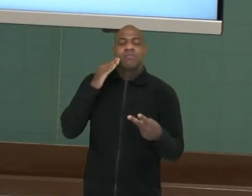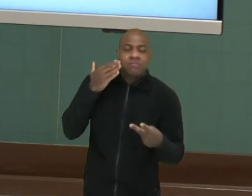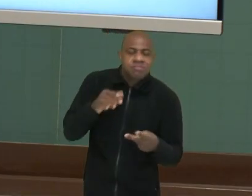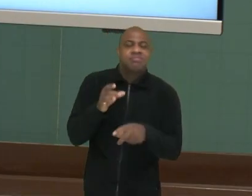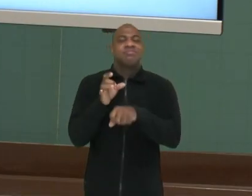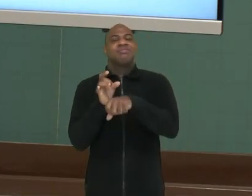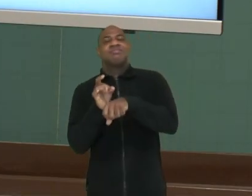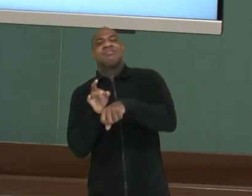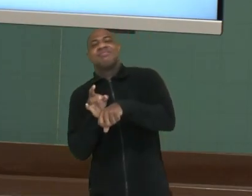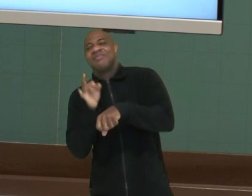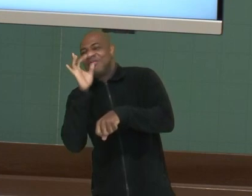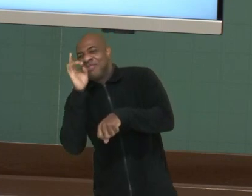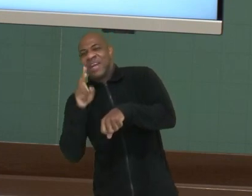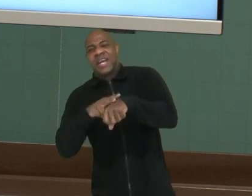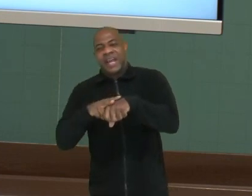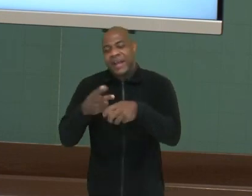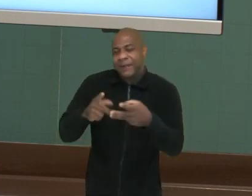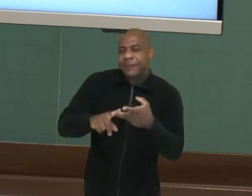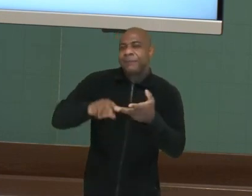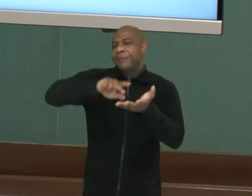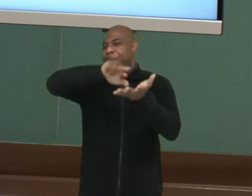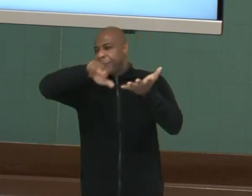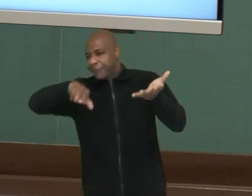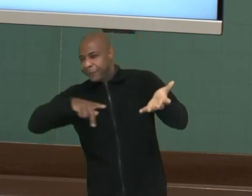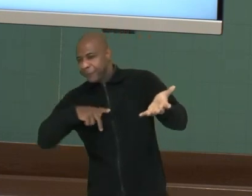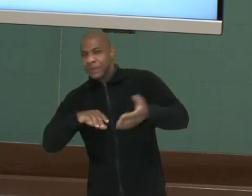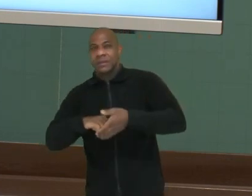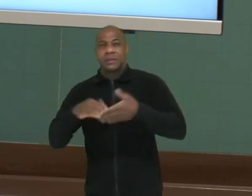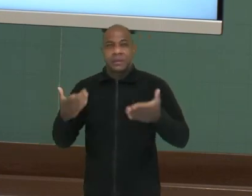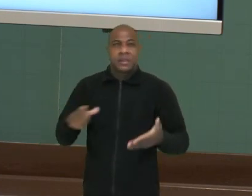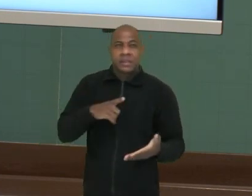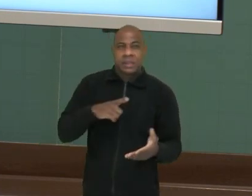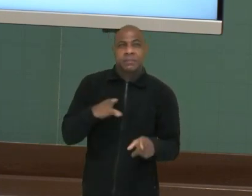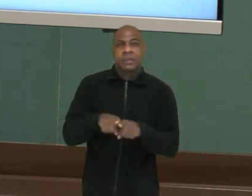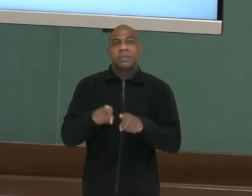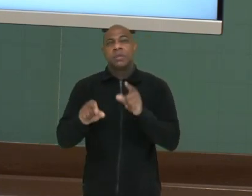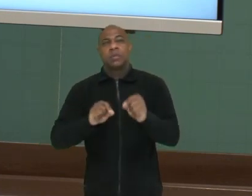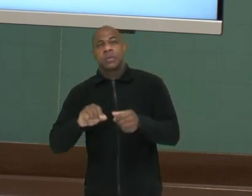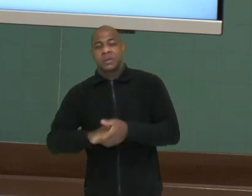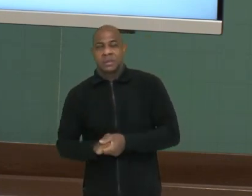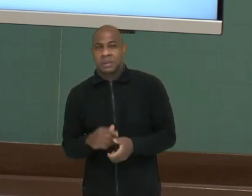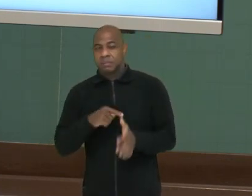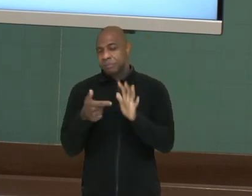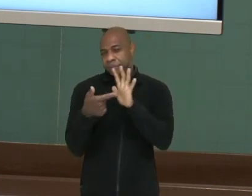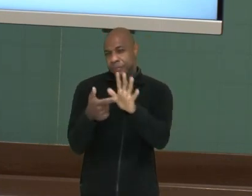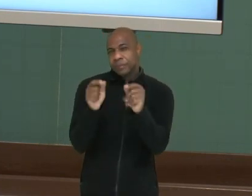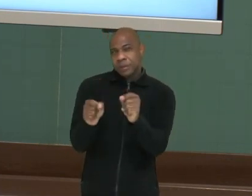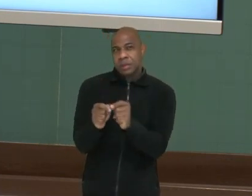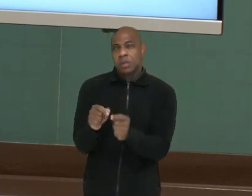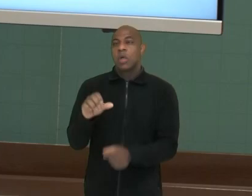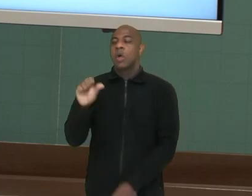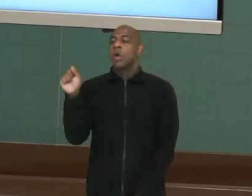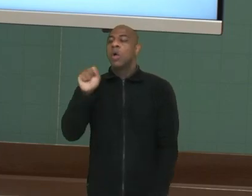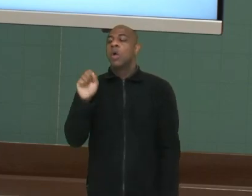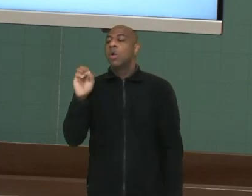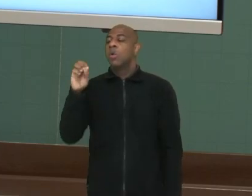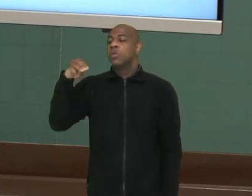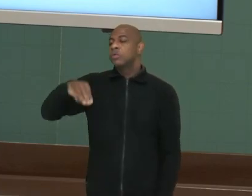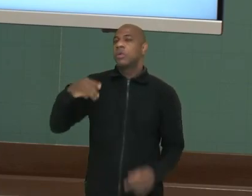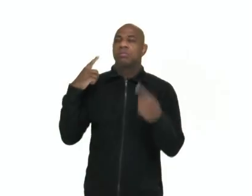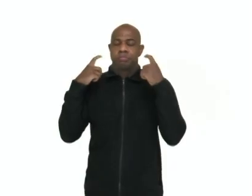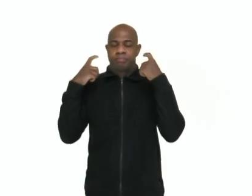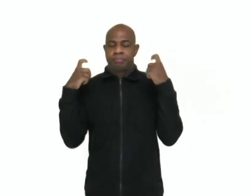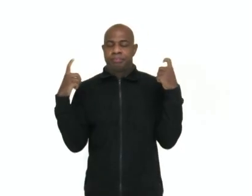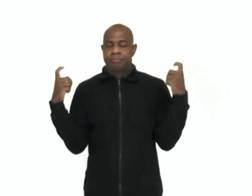uma onda eletromagnética. Pessoal, nós também temos uma representação do som, pessoal? Imagina você pega lá